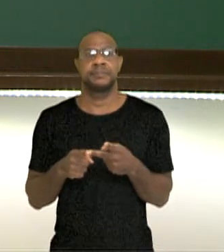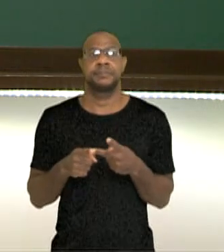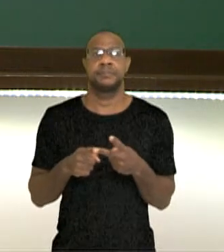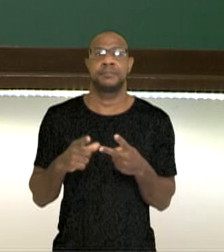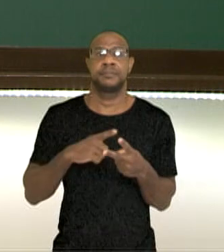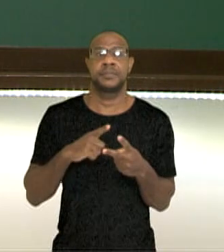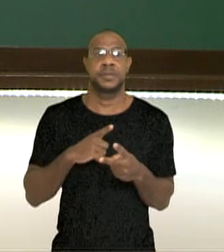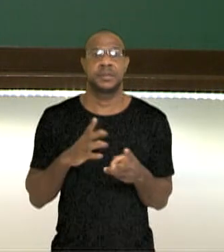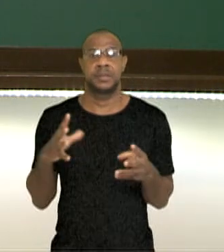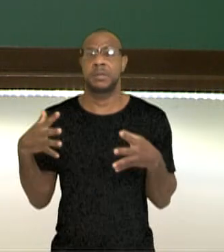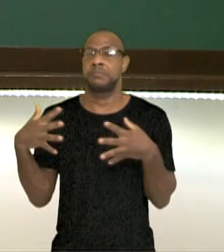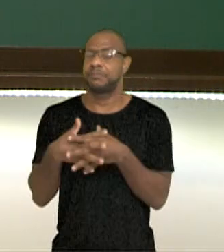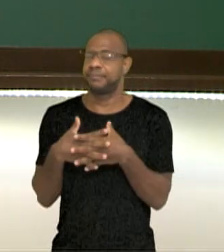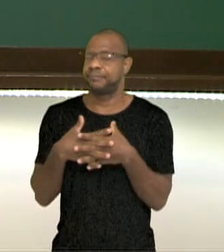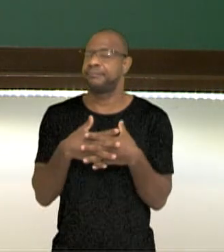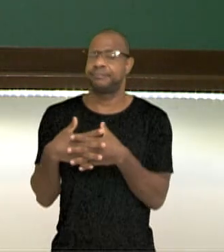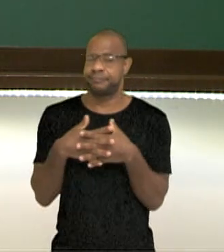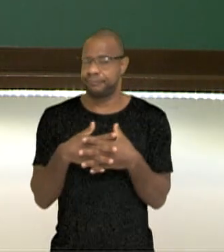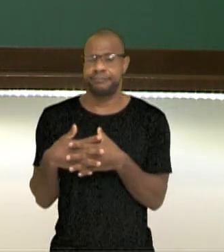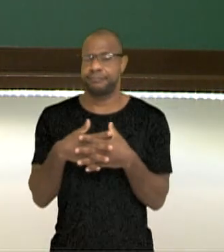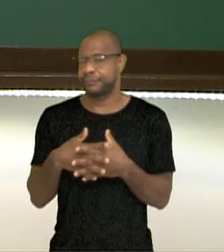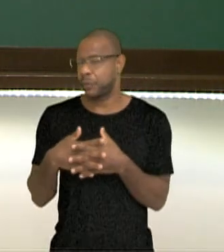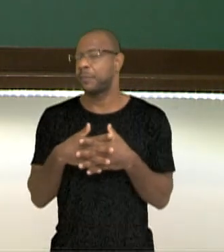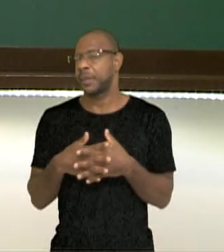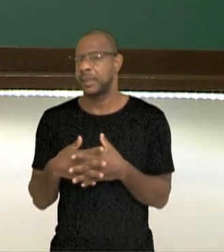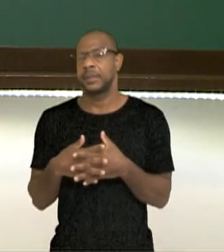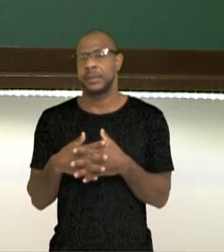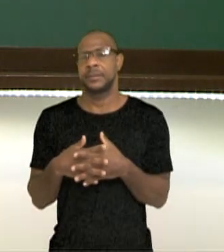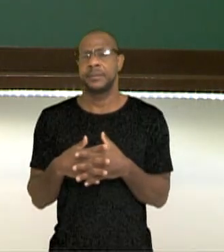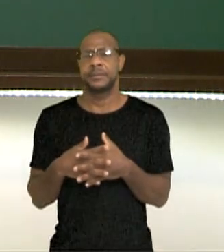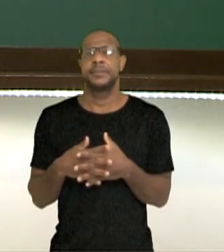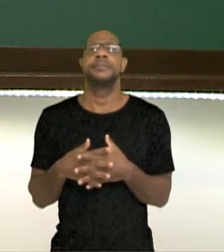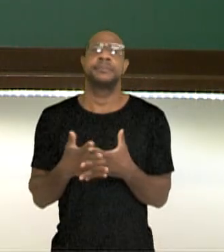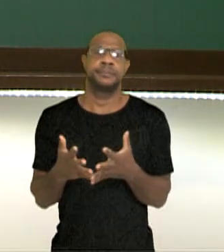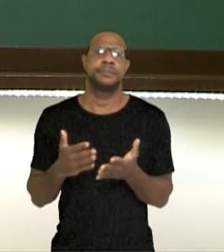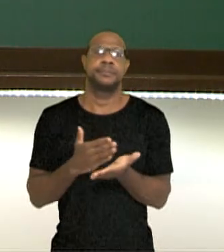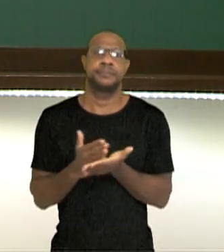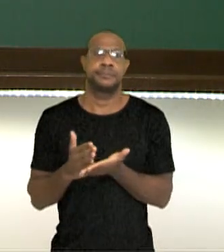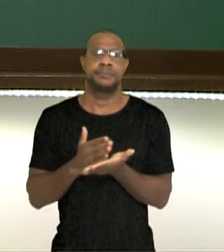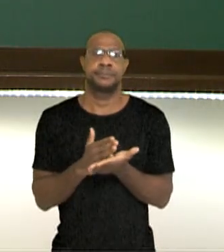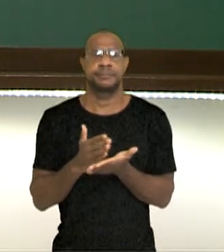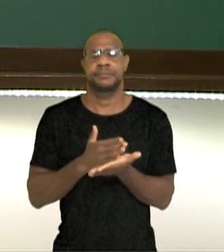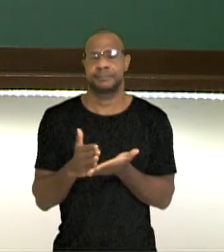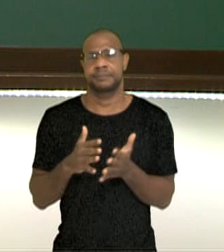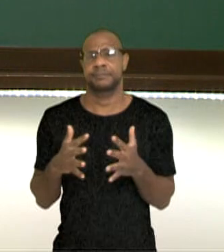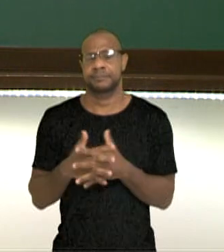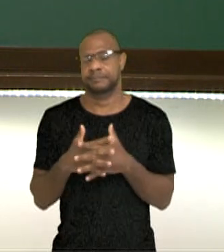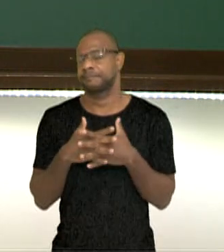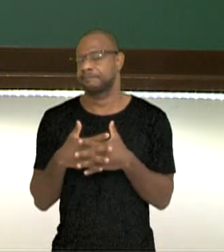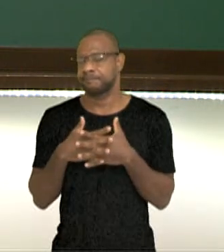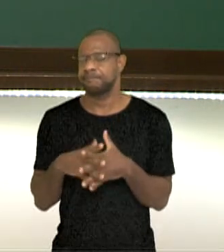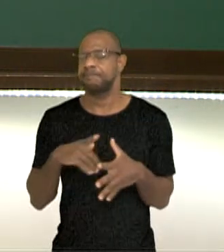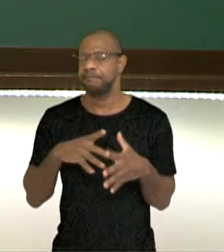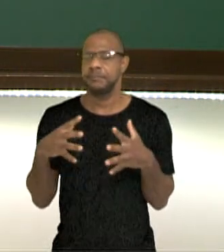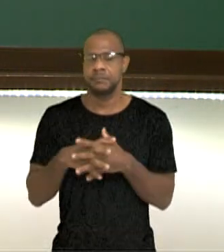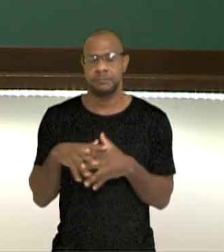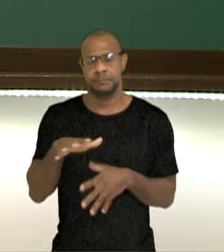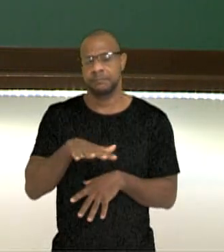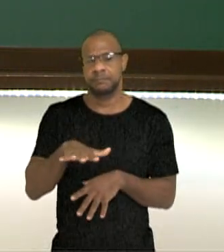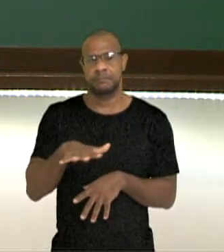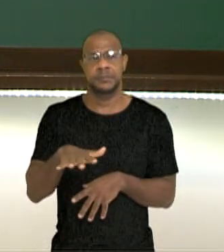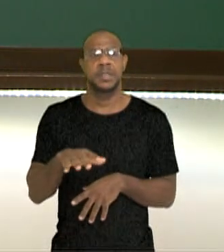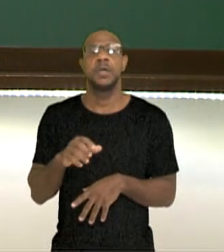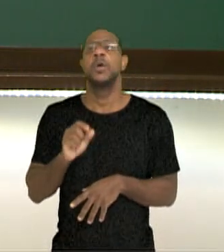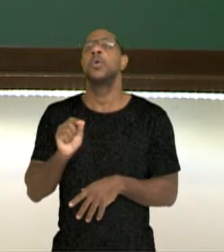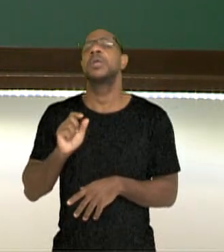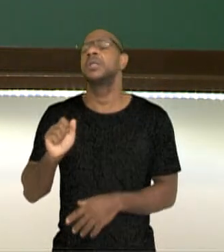uma complicação. O que é a complicação? Vamos imaginar que sobe um pouquinho aquela linha ali. A complicação é